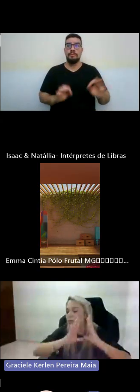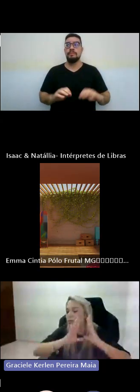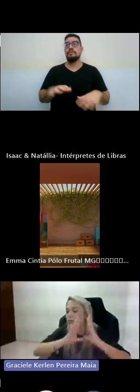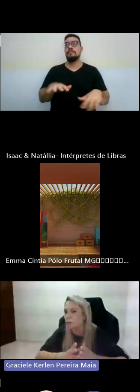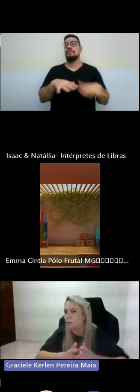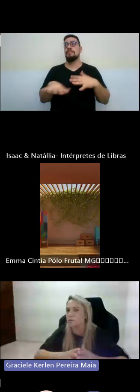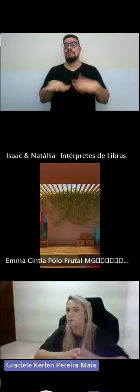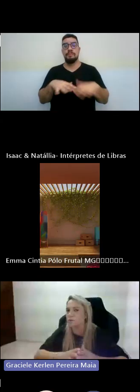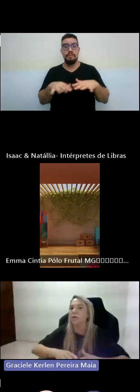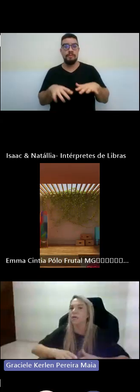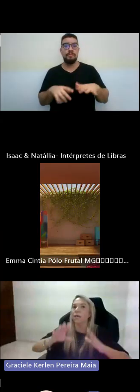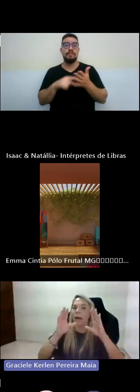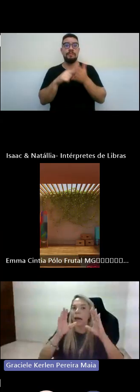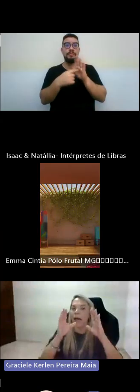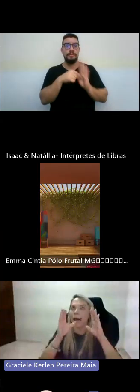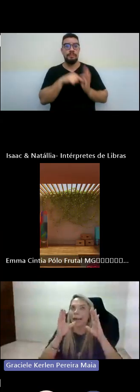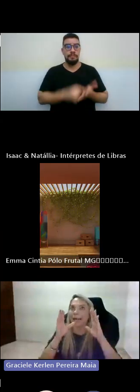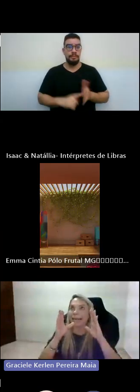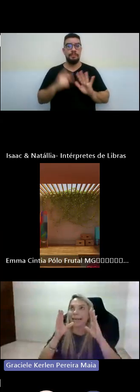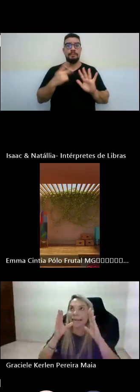da mão, todos os parâmetros.